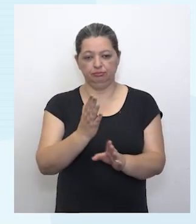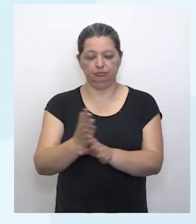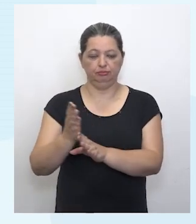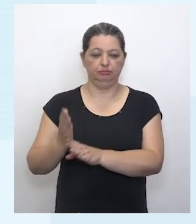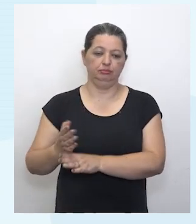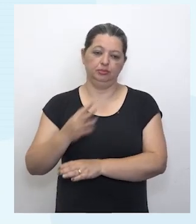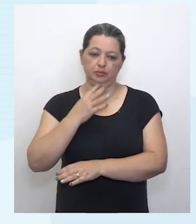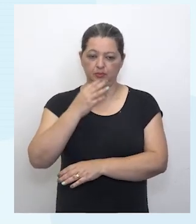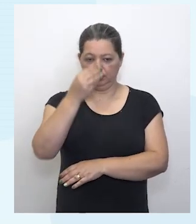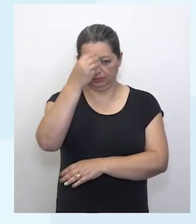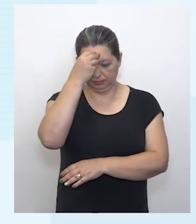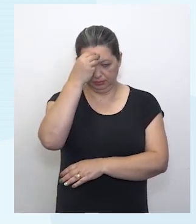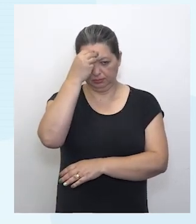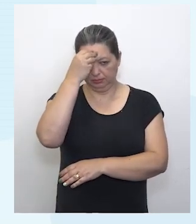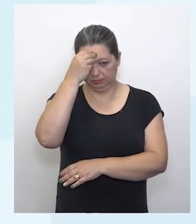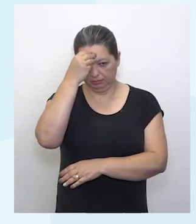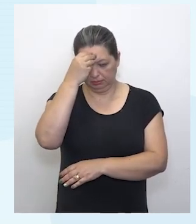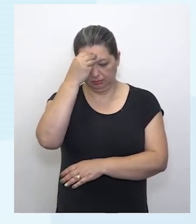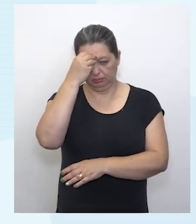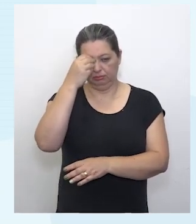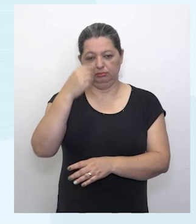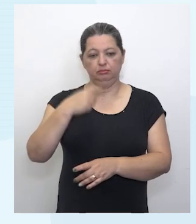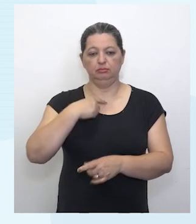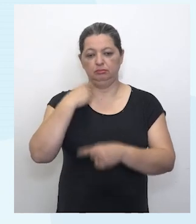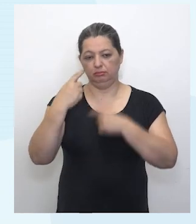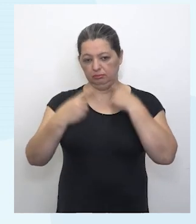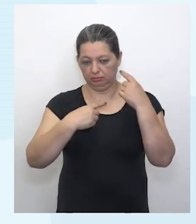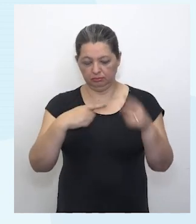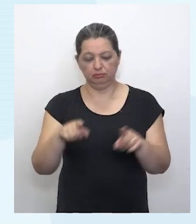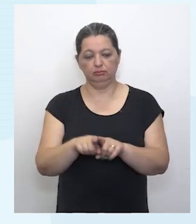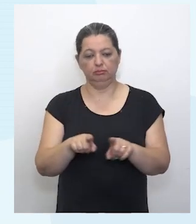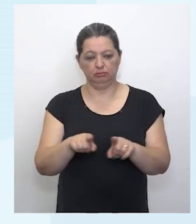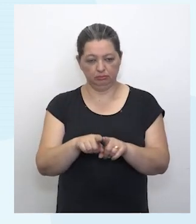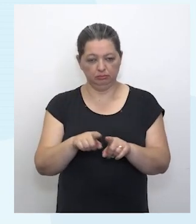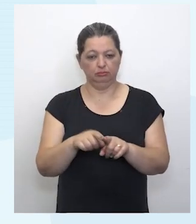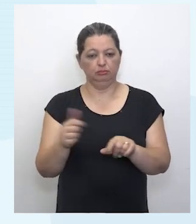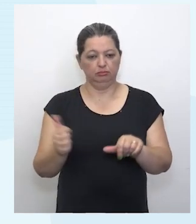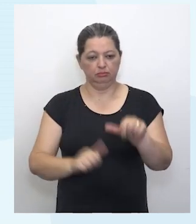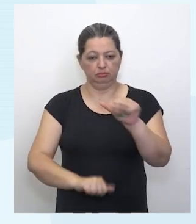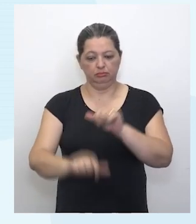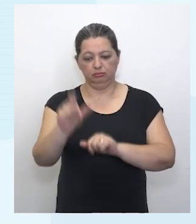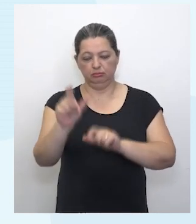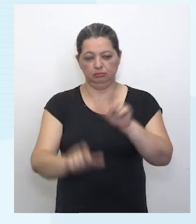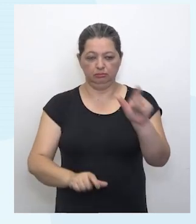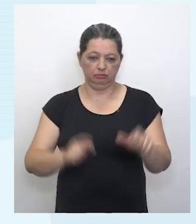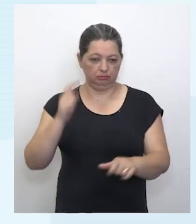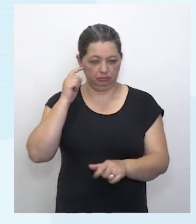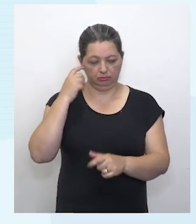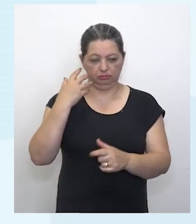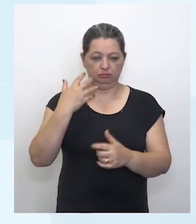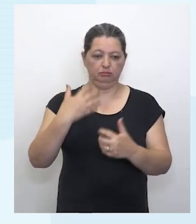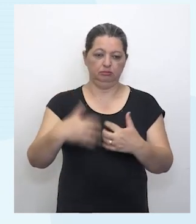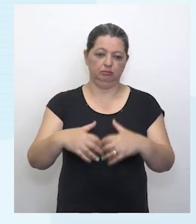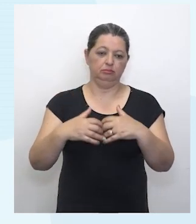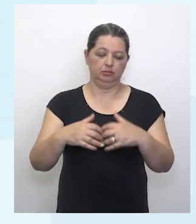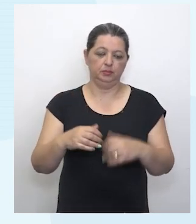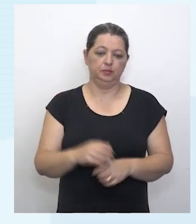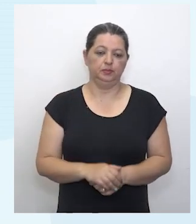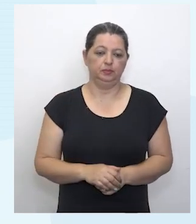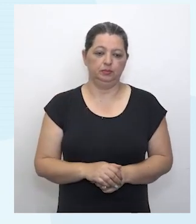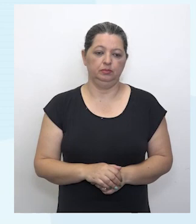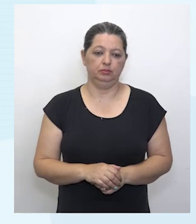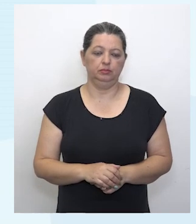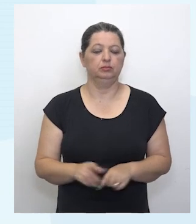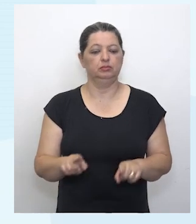os conhecimentos e os questionamentos, transformando esse estudante em sujeito reflexivo. Ela norteia essa